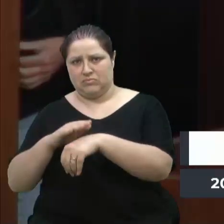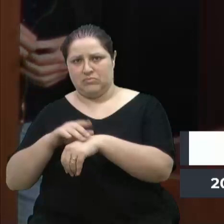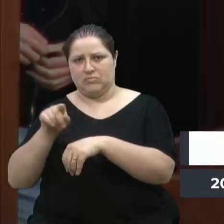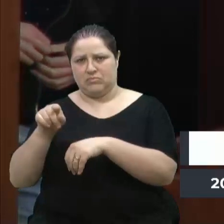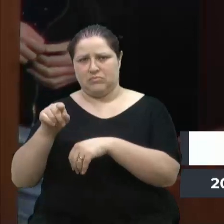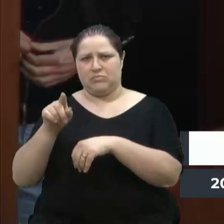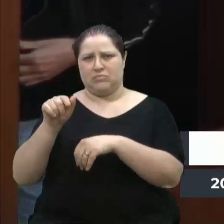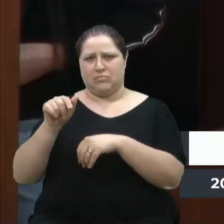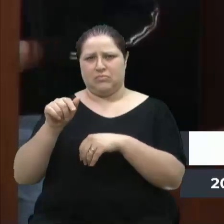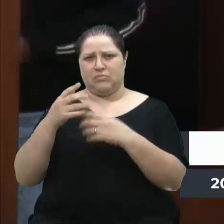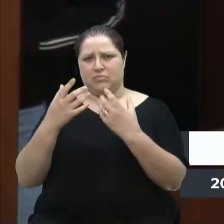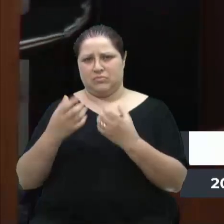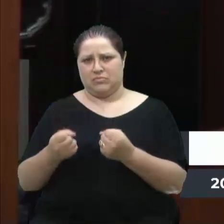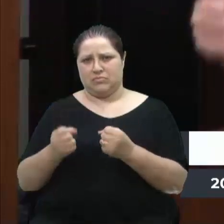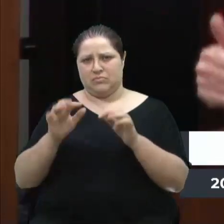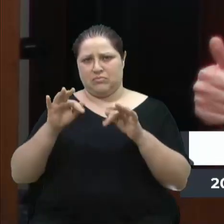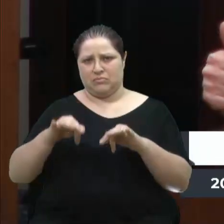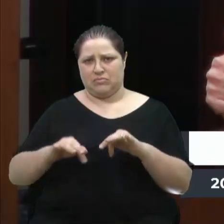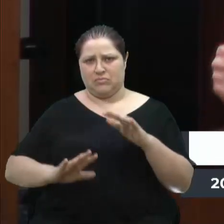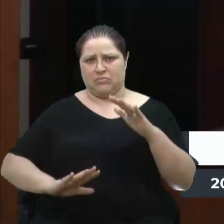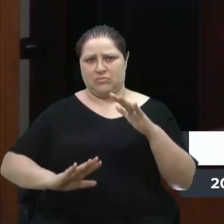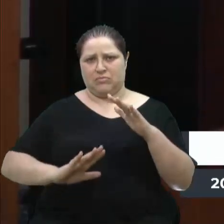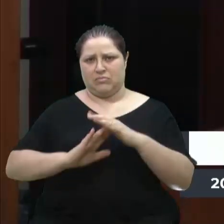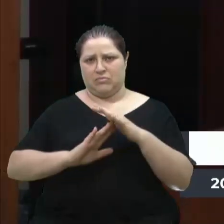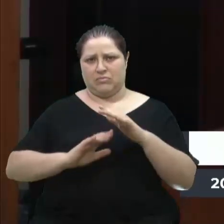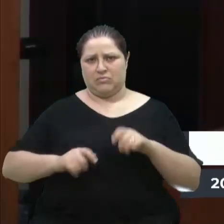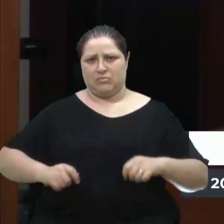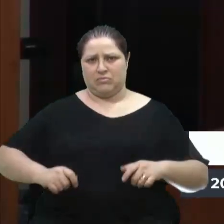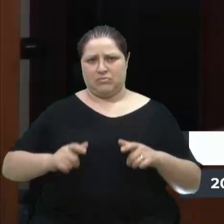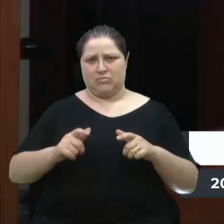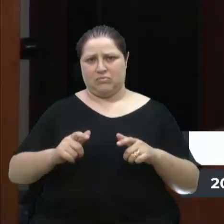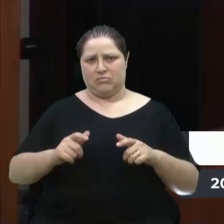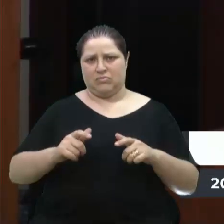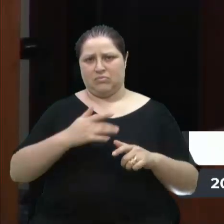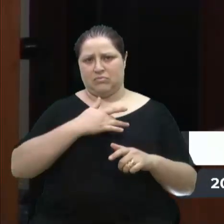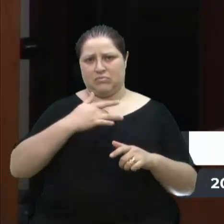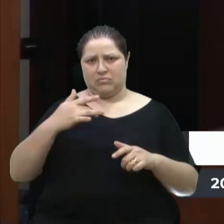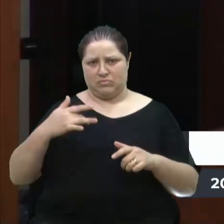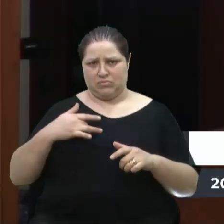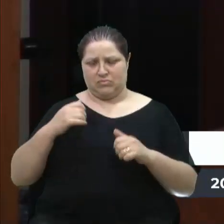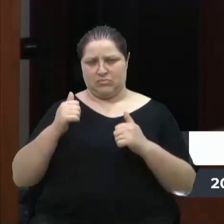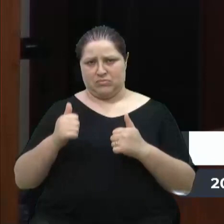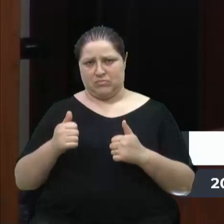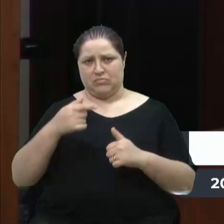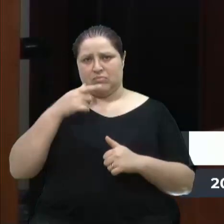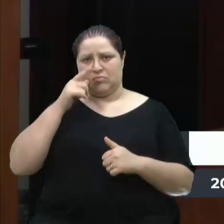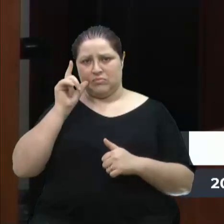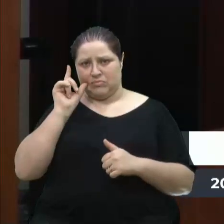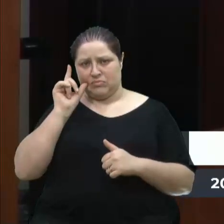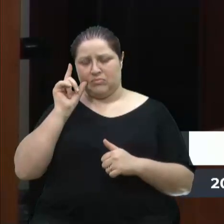teto de gastos para a saúde. Estamos ok aqui, né? Foi a favor do fim do teto de gastos. Bom, ontem